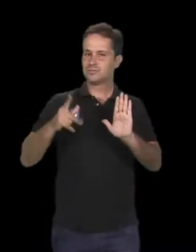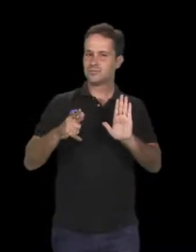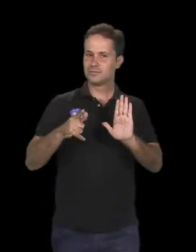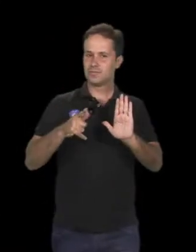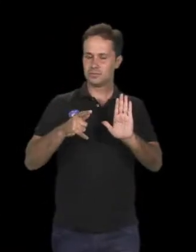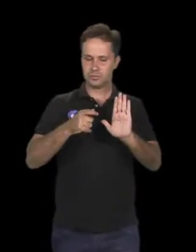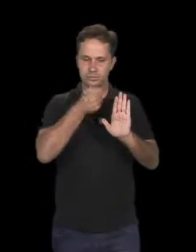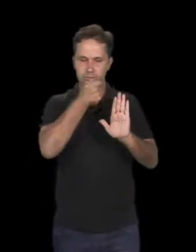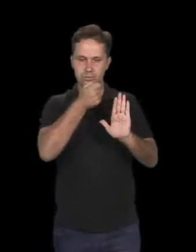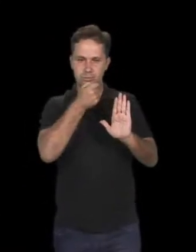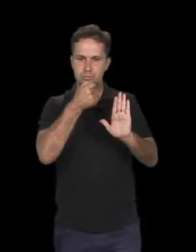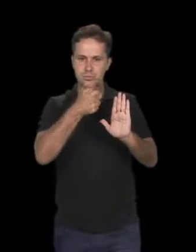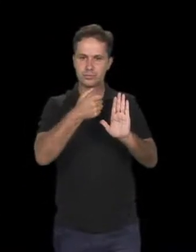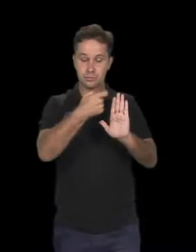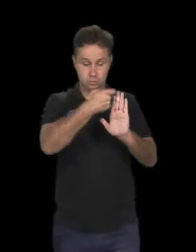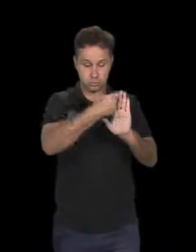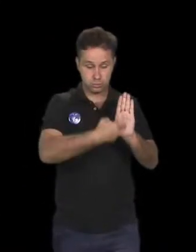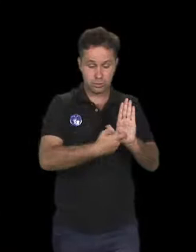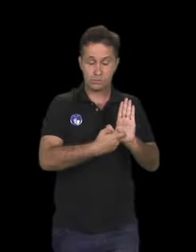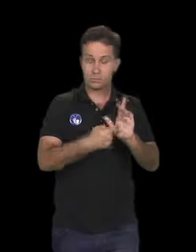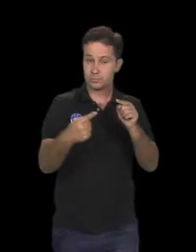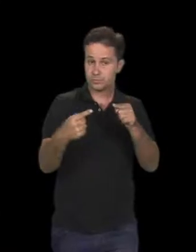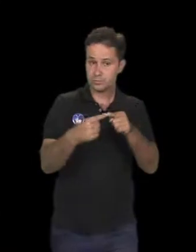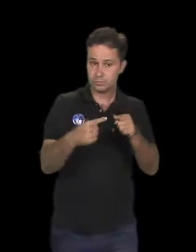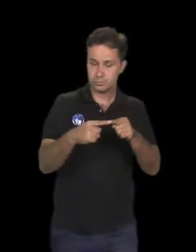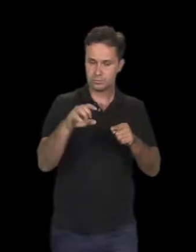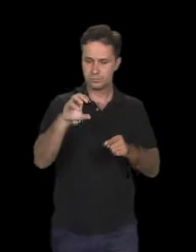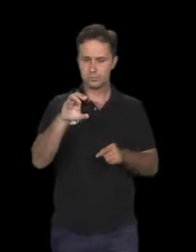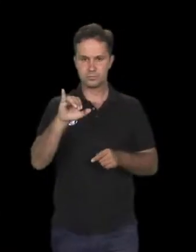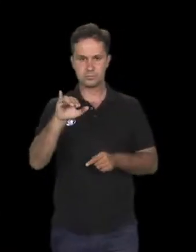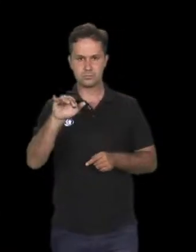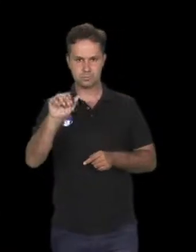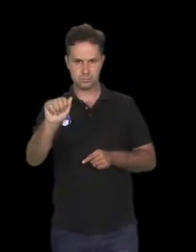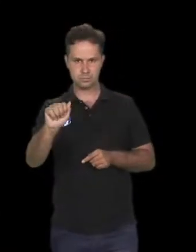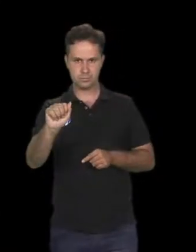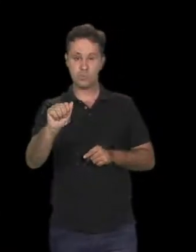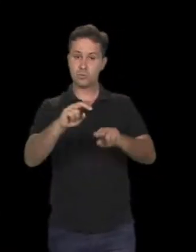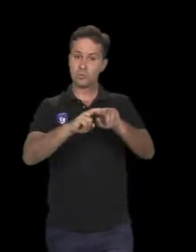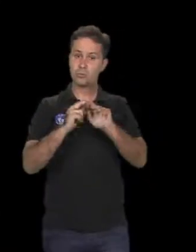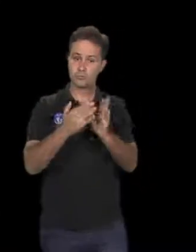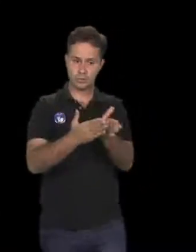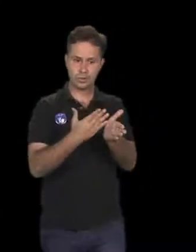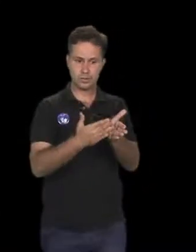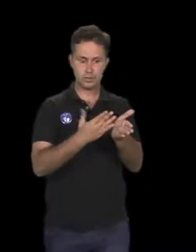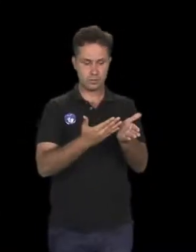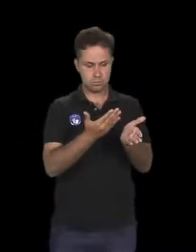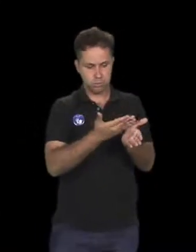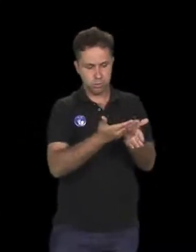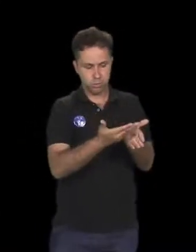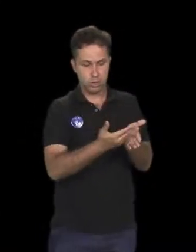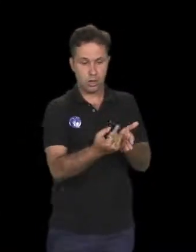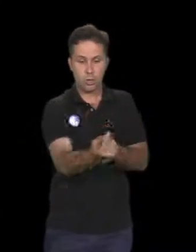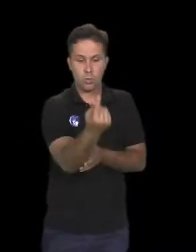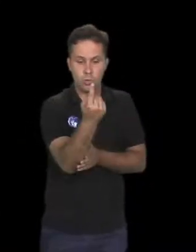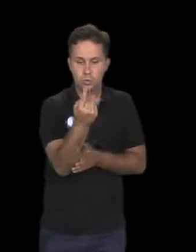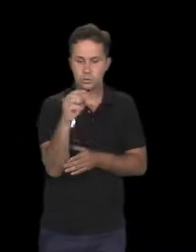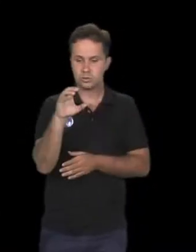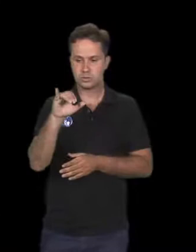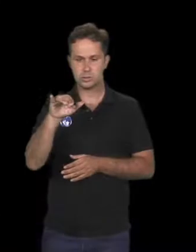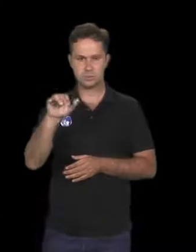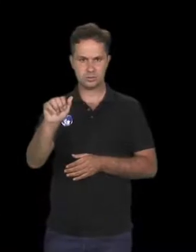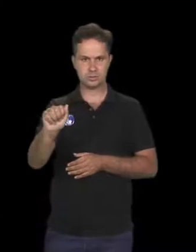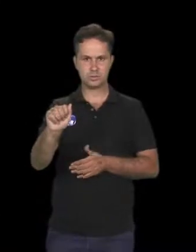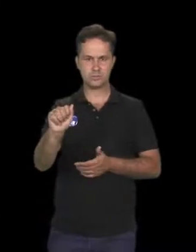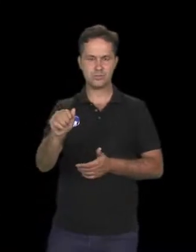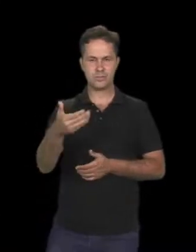tema central da matéria. Né? Estou dizendo aqui jornalismo narrativo brasileiro, não fomos nós que nem inventamos o gênero, nem fomos os